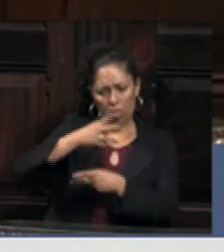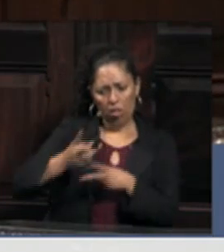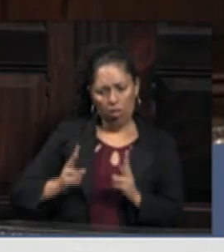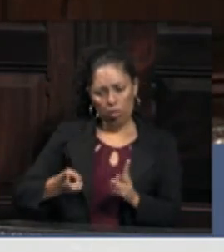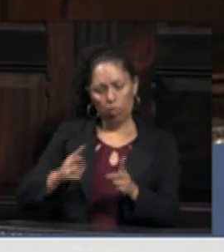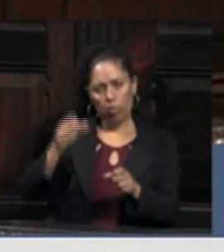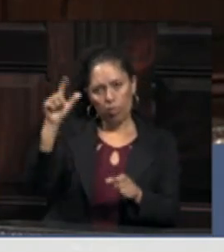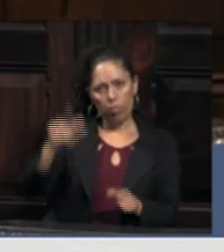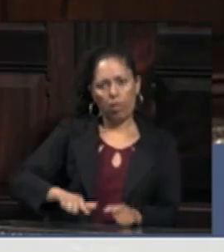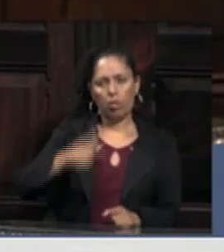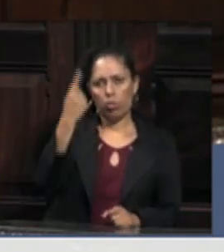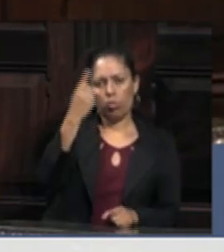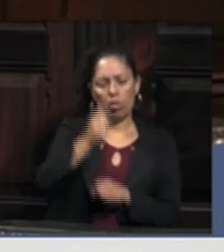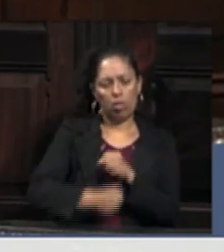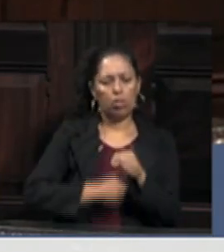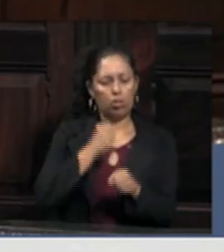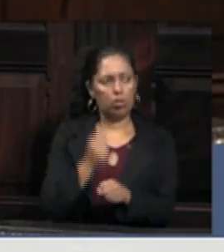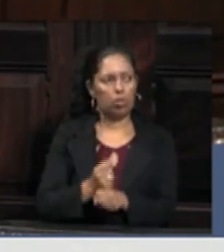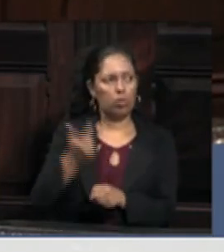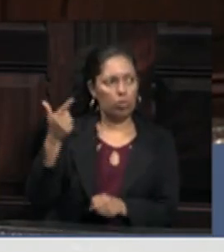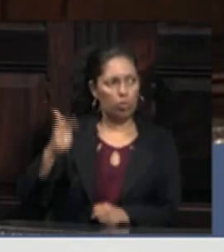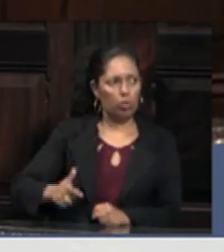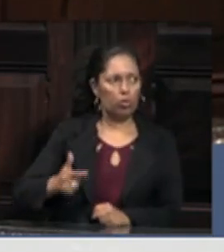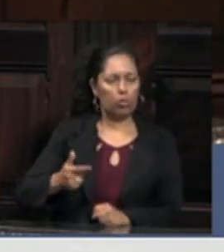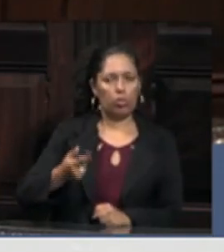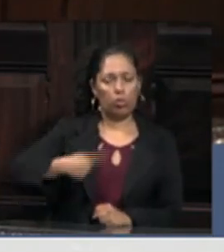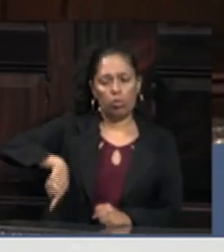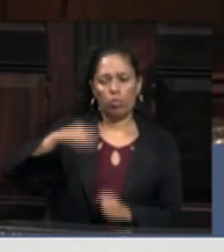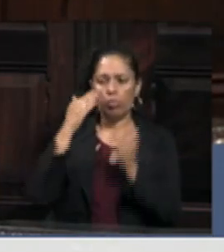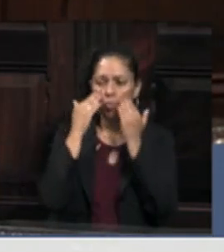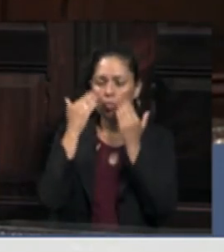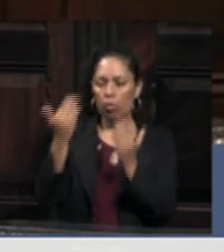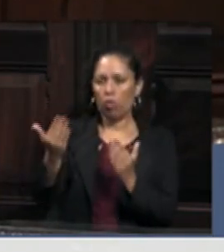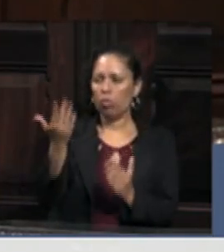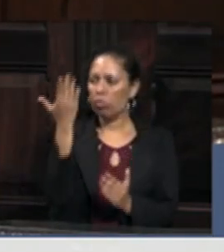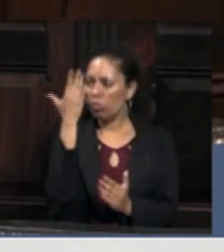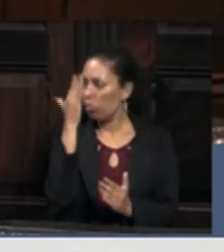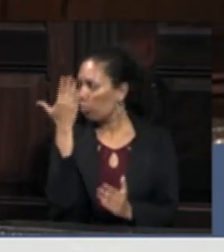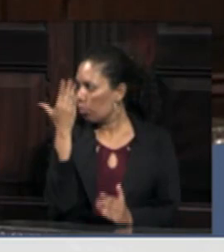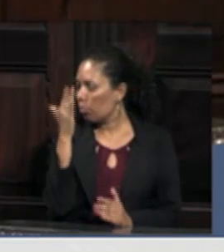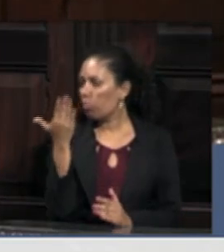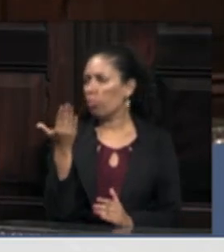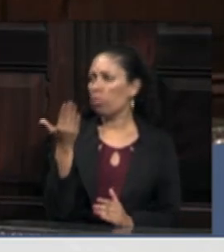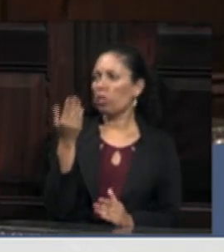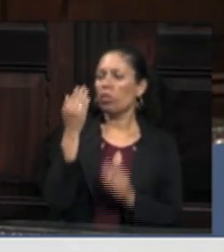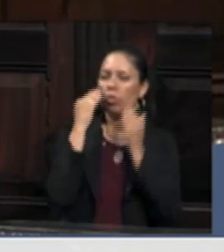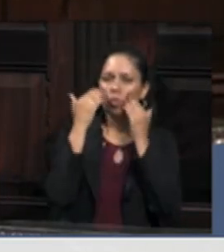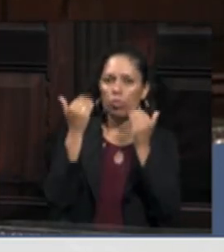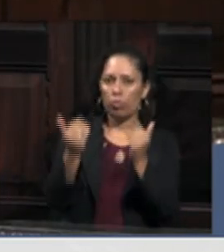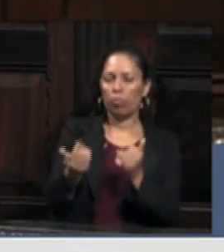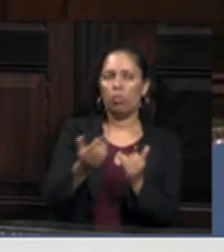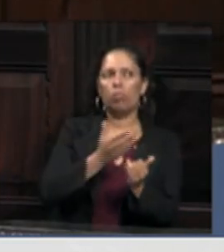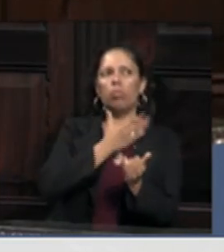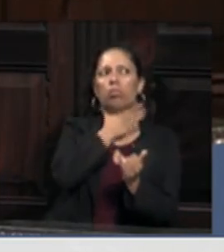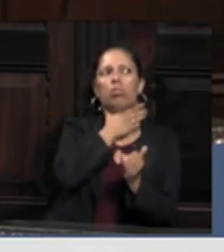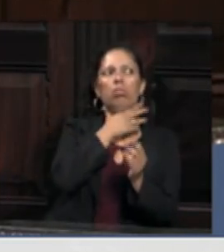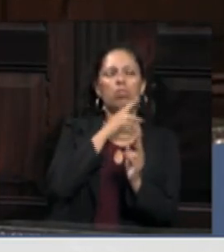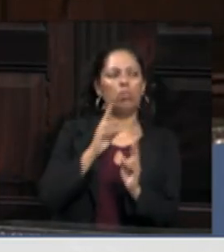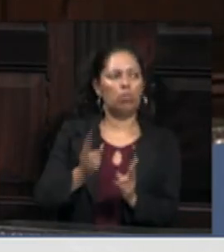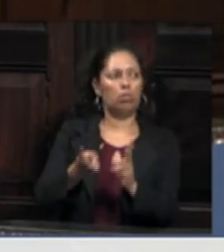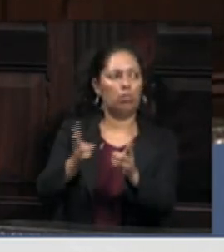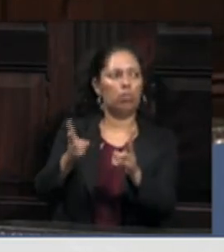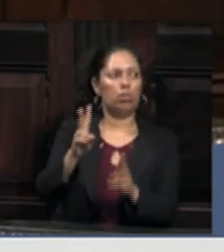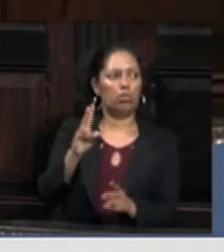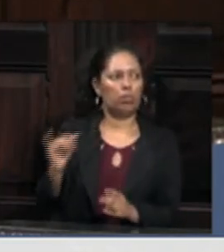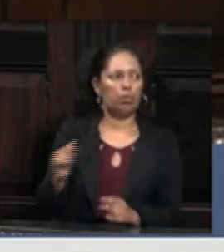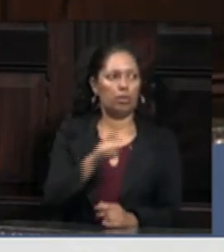E mais uma vez, ela é o espelho do déficit orçamentário que a gente vai continuar enfrentando.